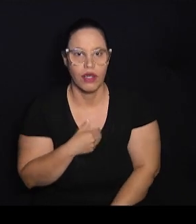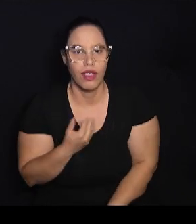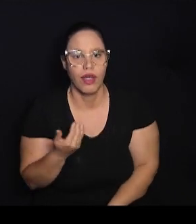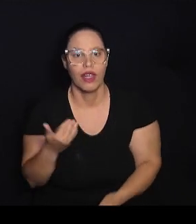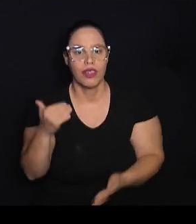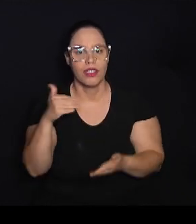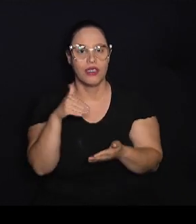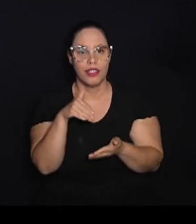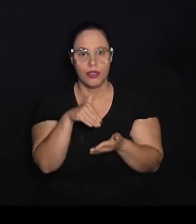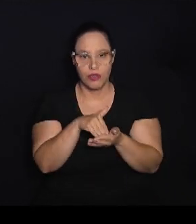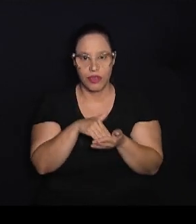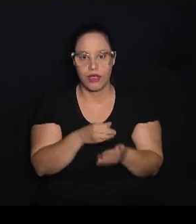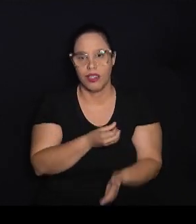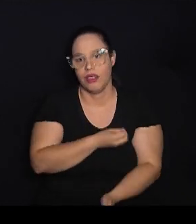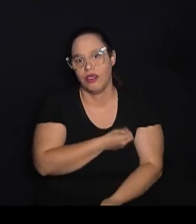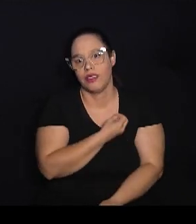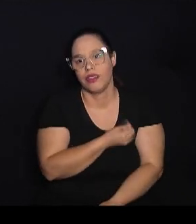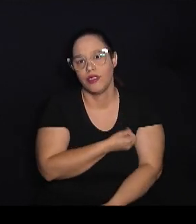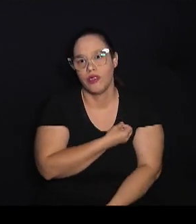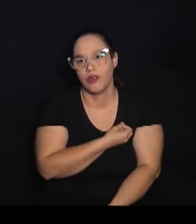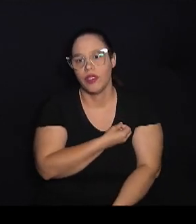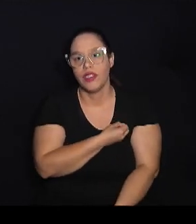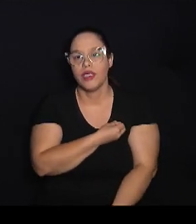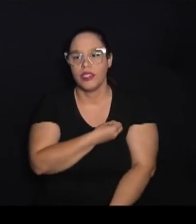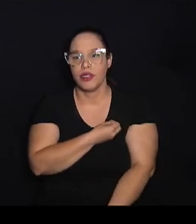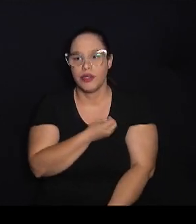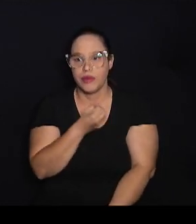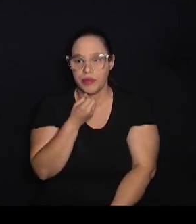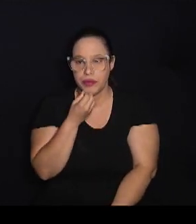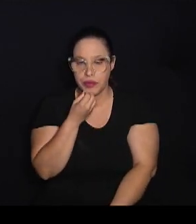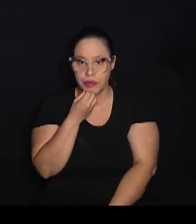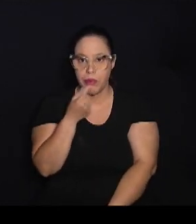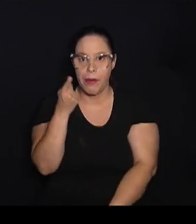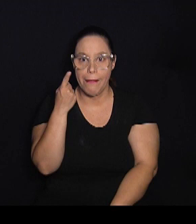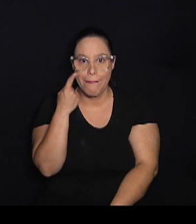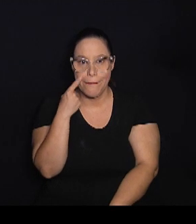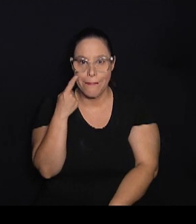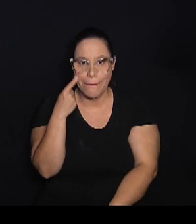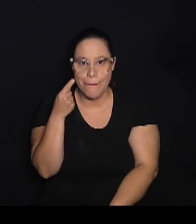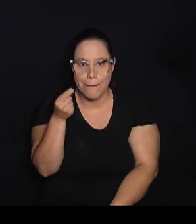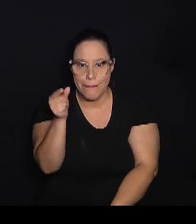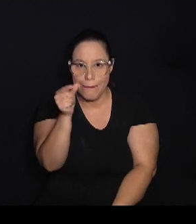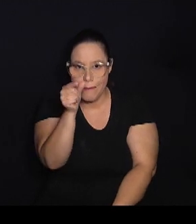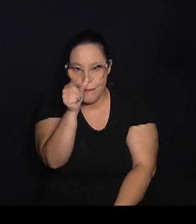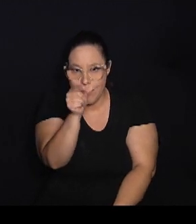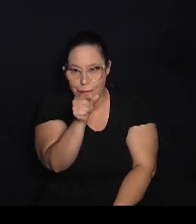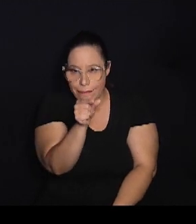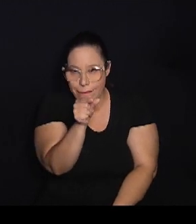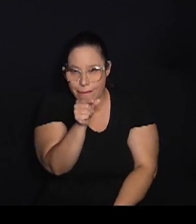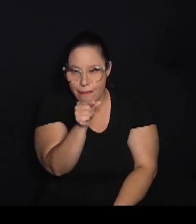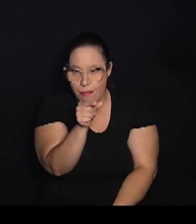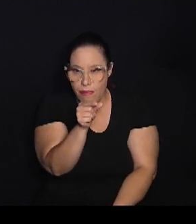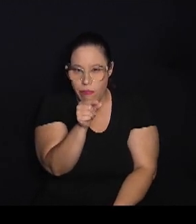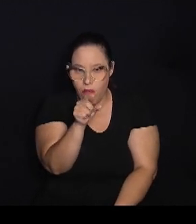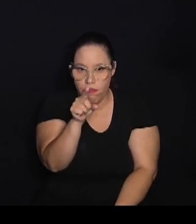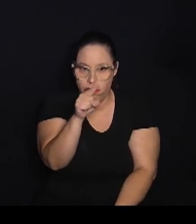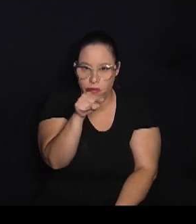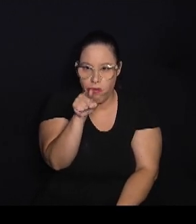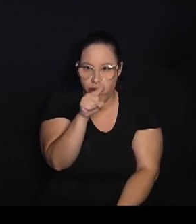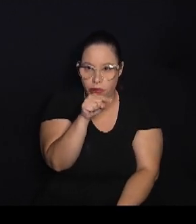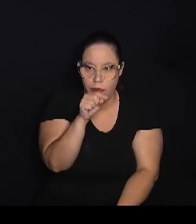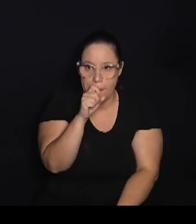toca muitos termos né imagina sim e aí tem ele ali no pontinha da da publicação né Isso é como eu